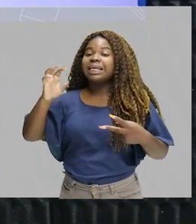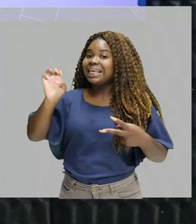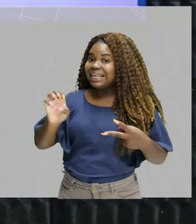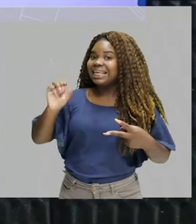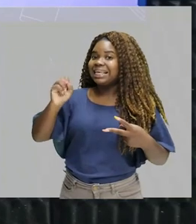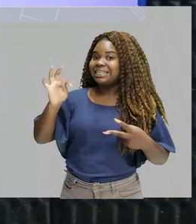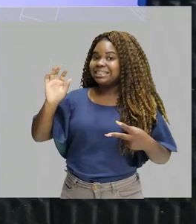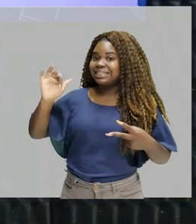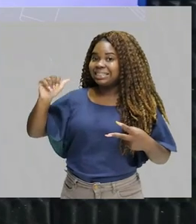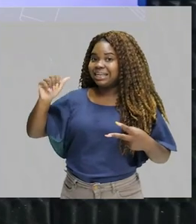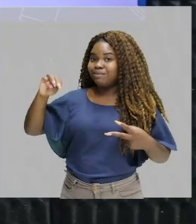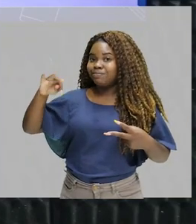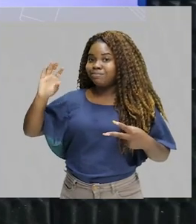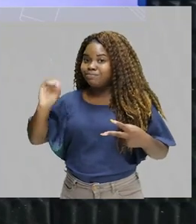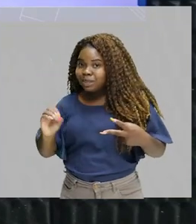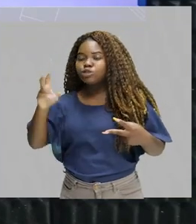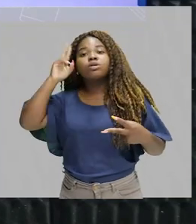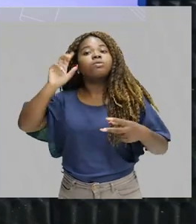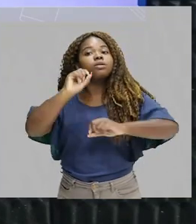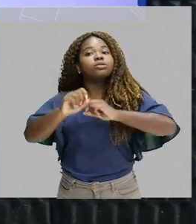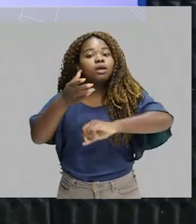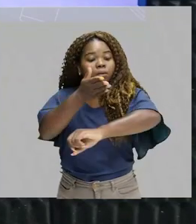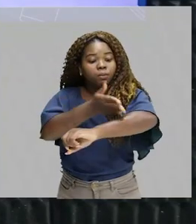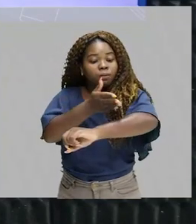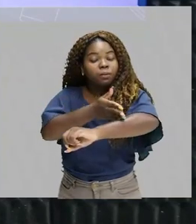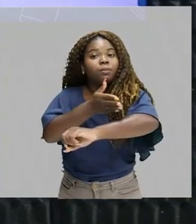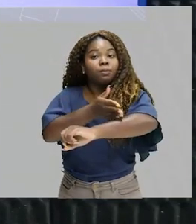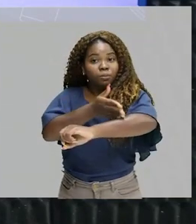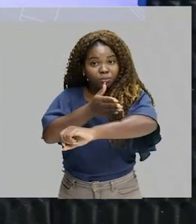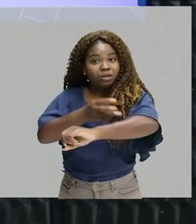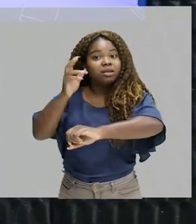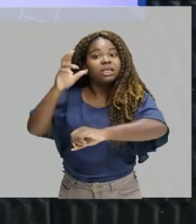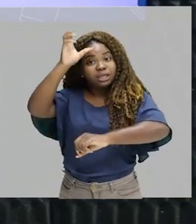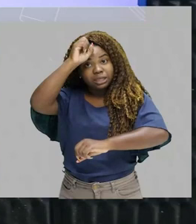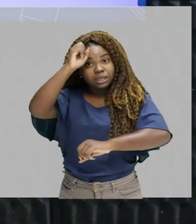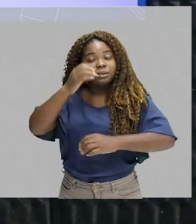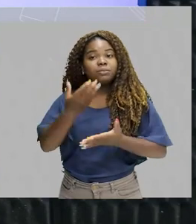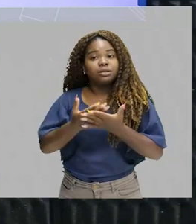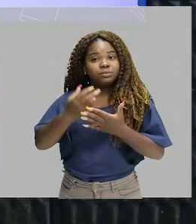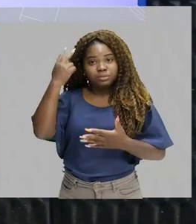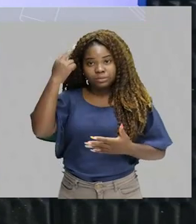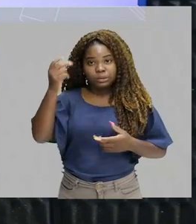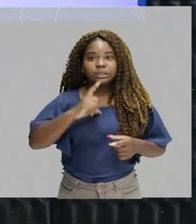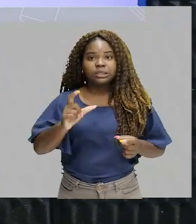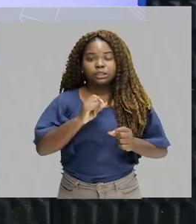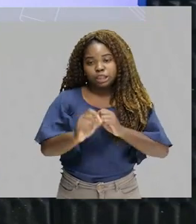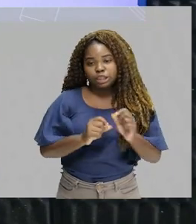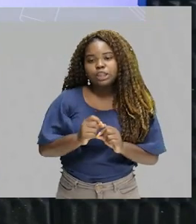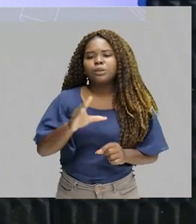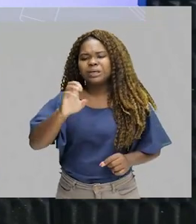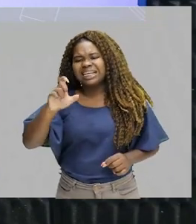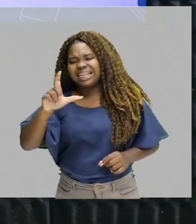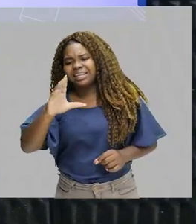sociedade feudal que a gente aprende nas aulas de História sociedade feudal onde tinha a nobreza o clero